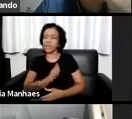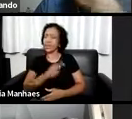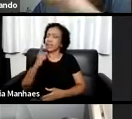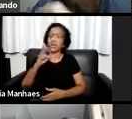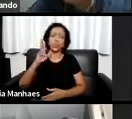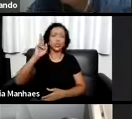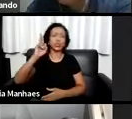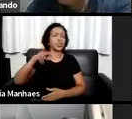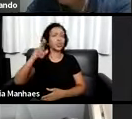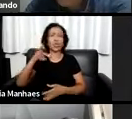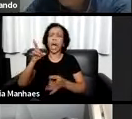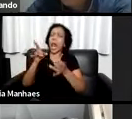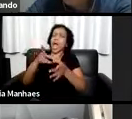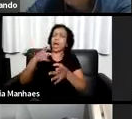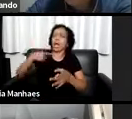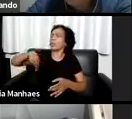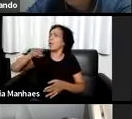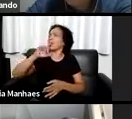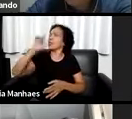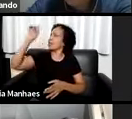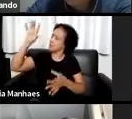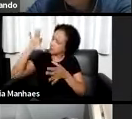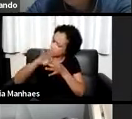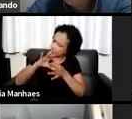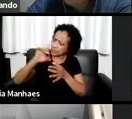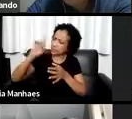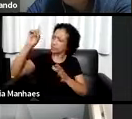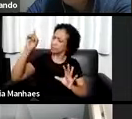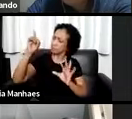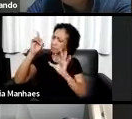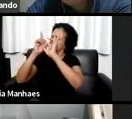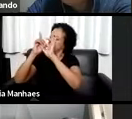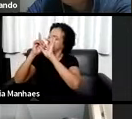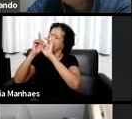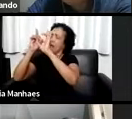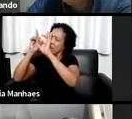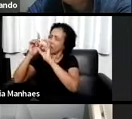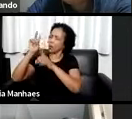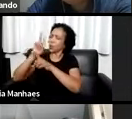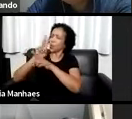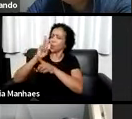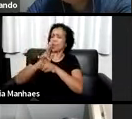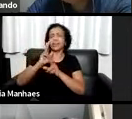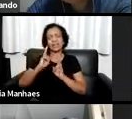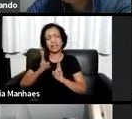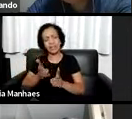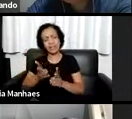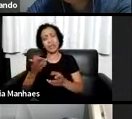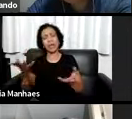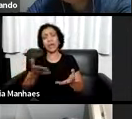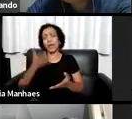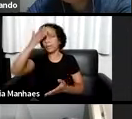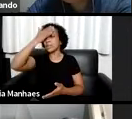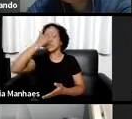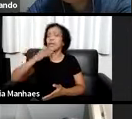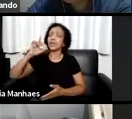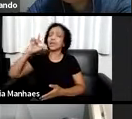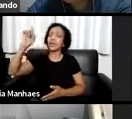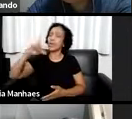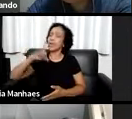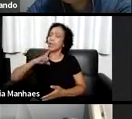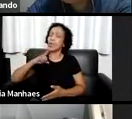amado, jamais duvidaremos do teu cuidado sobre nós. Pai querido, colocamos diante de ti, Senhor, nesta hora, também